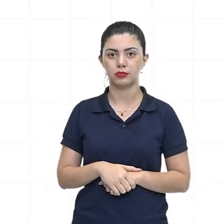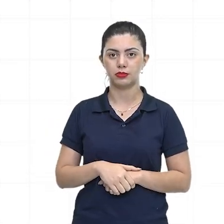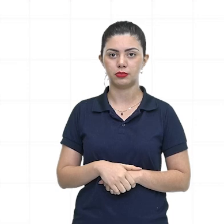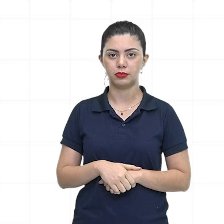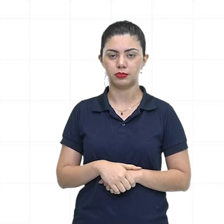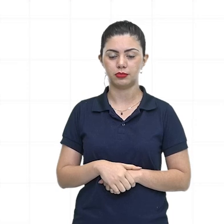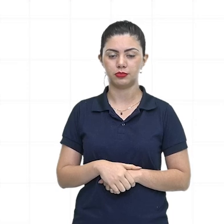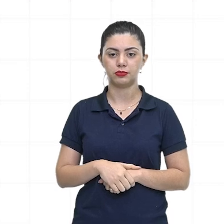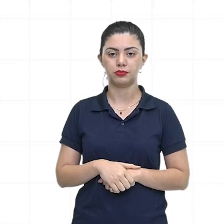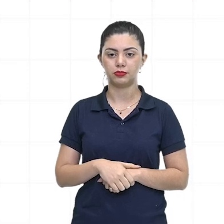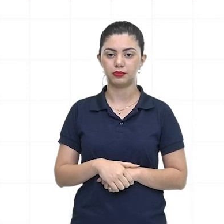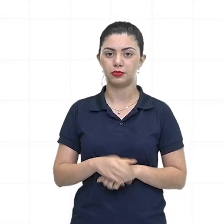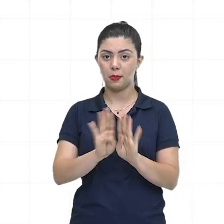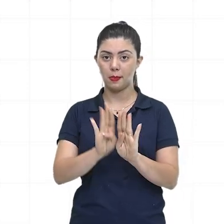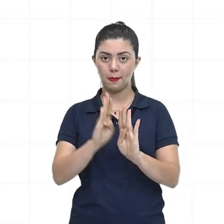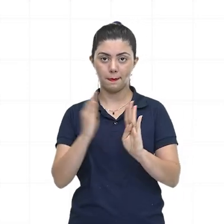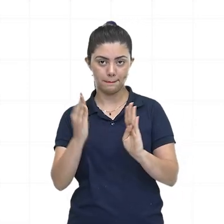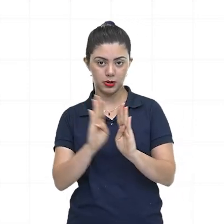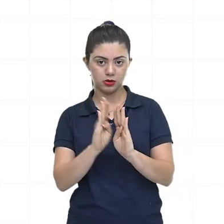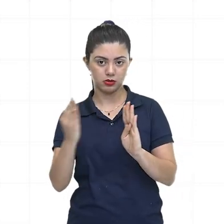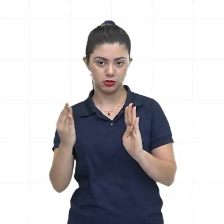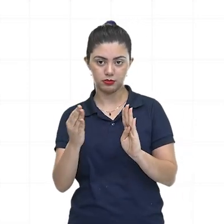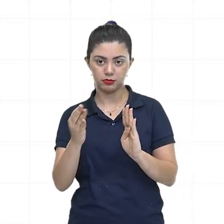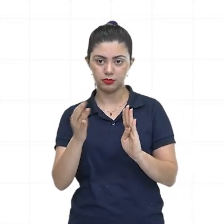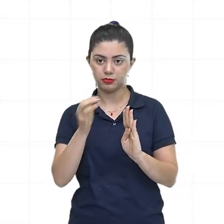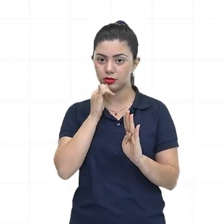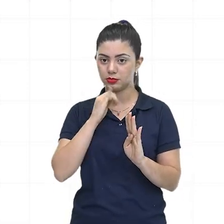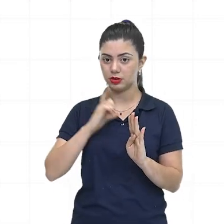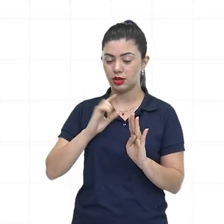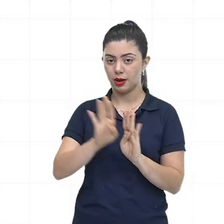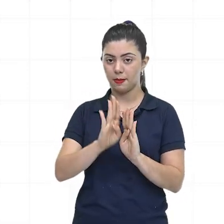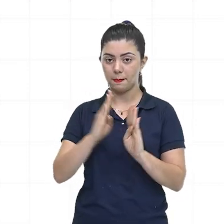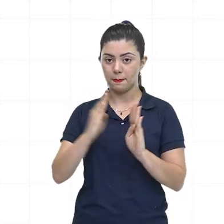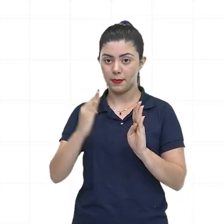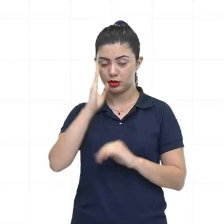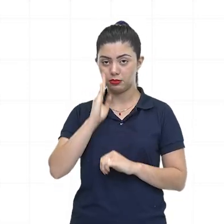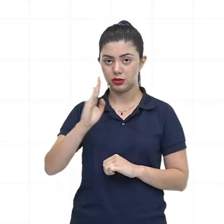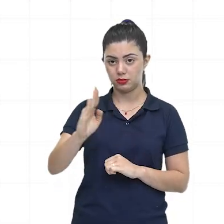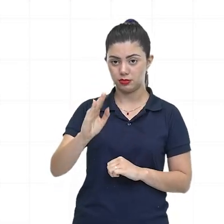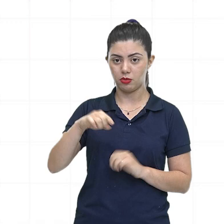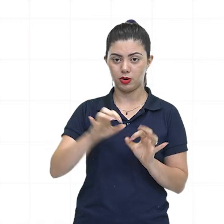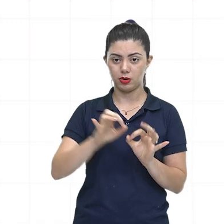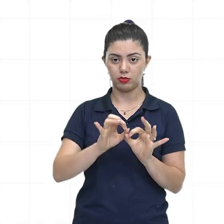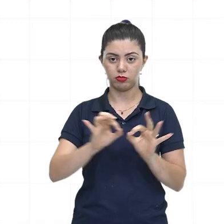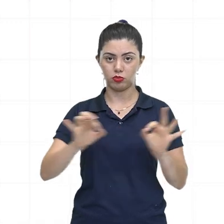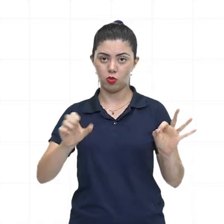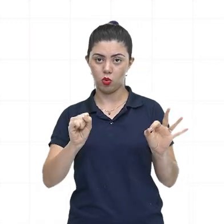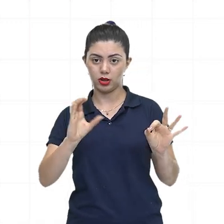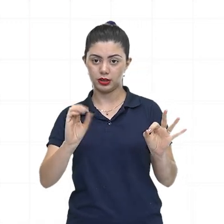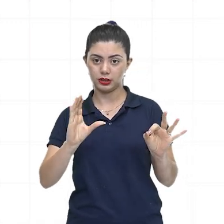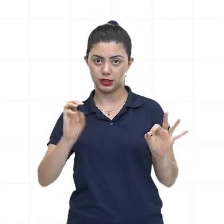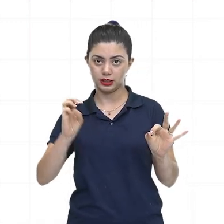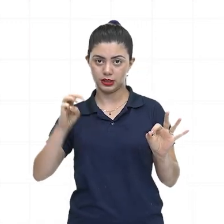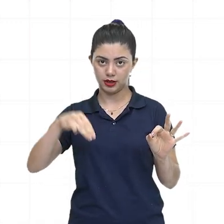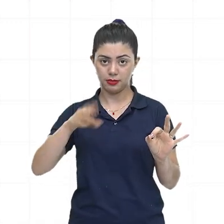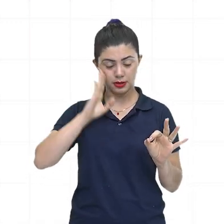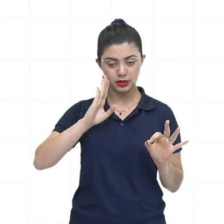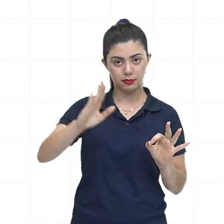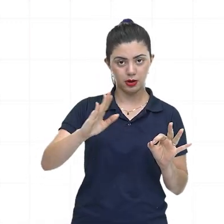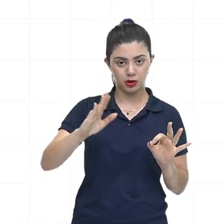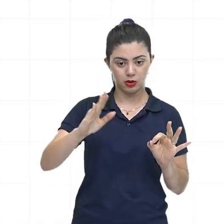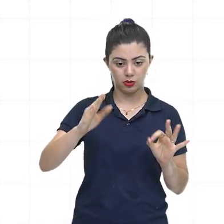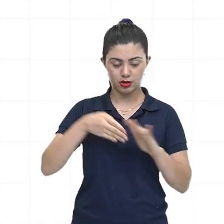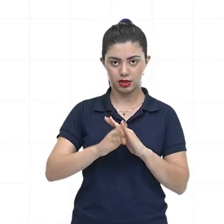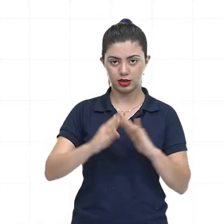Observe que nós temos aqui portas, No caso aqui da porta principal, ela é mais larga, com 80 centímetros. As portas secundárias, que são dos